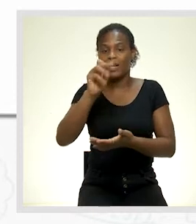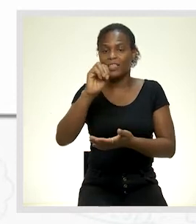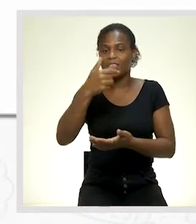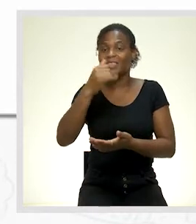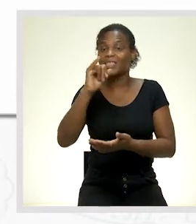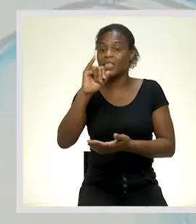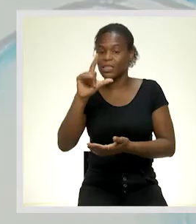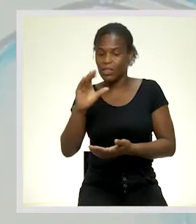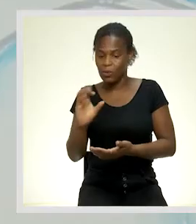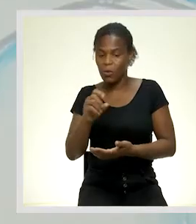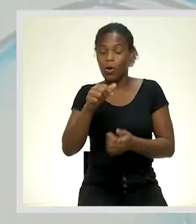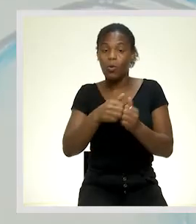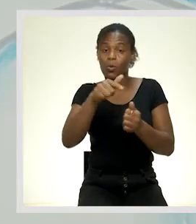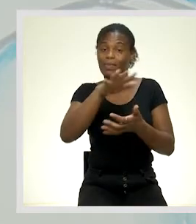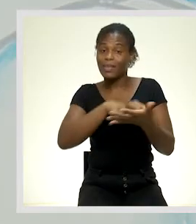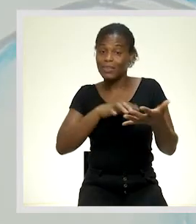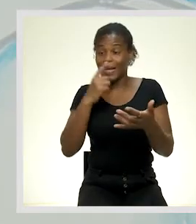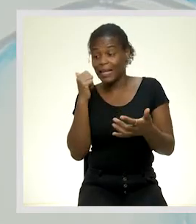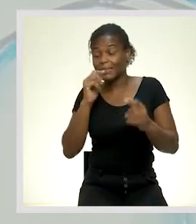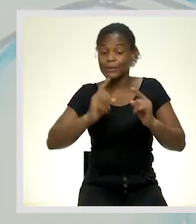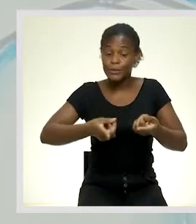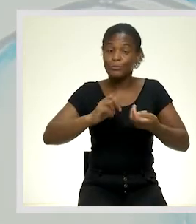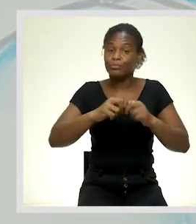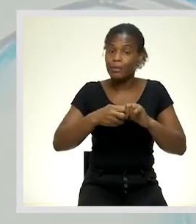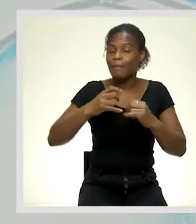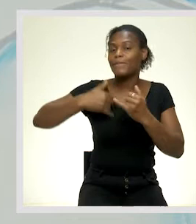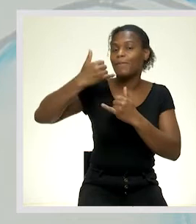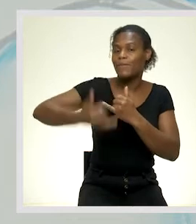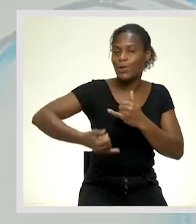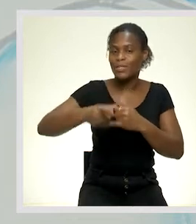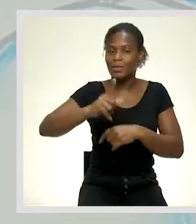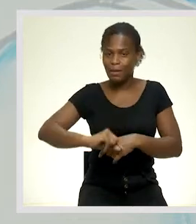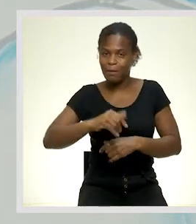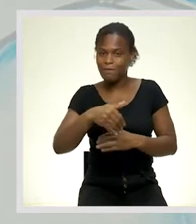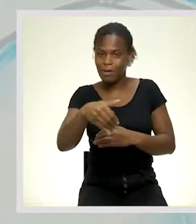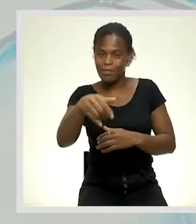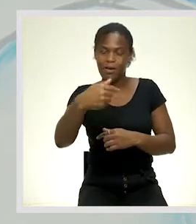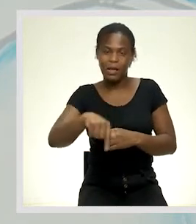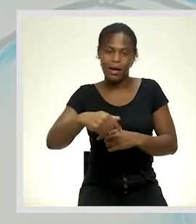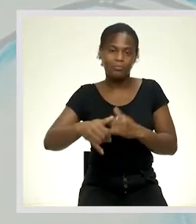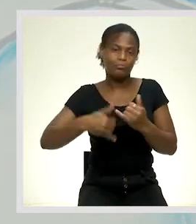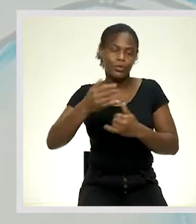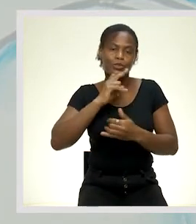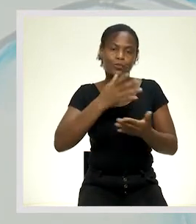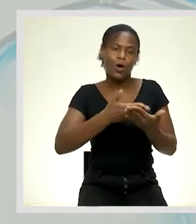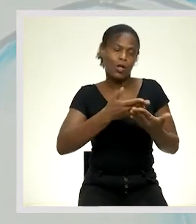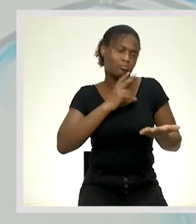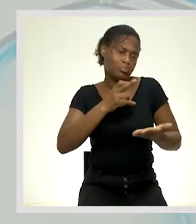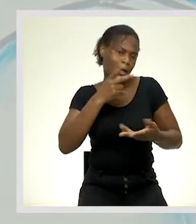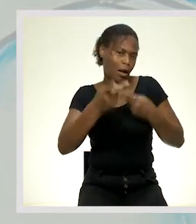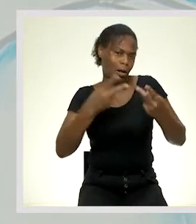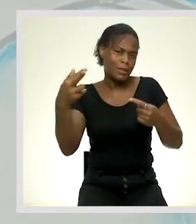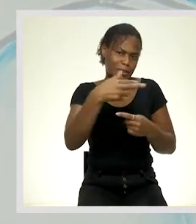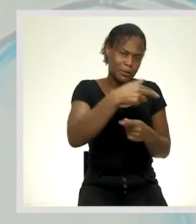Com esse texto, Castilho dá início às polêmicas que depois também vão ter repercussões e